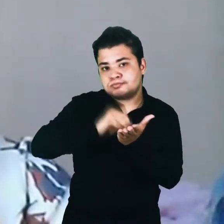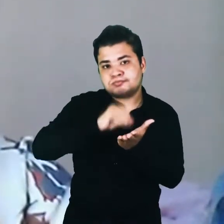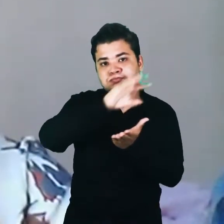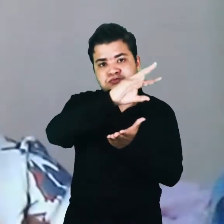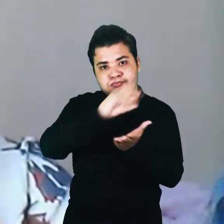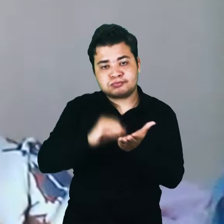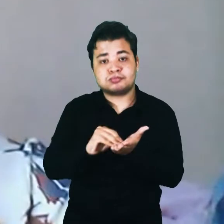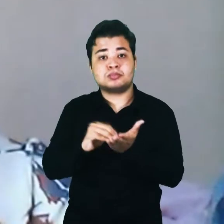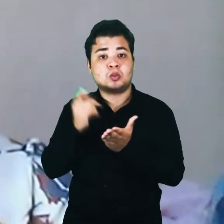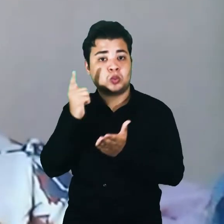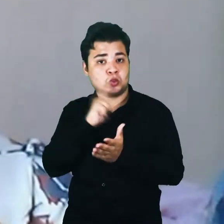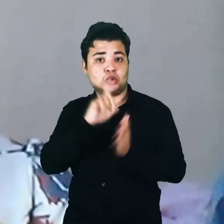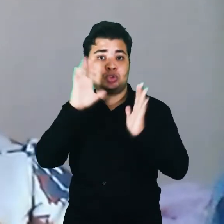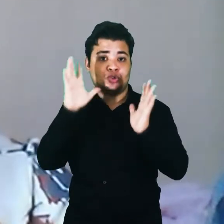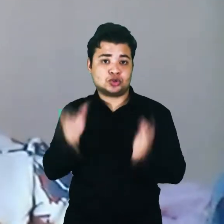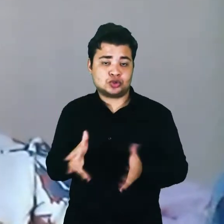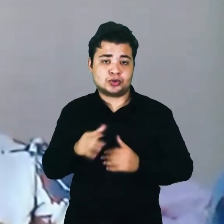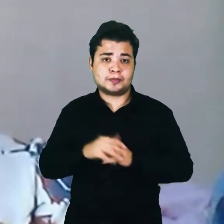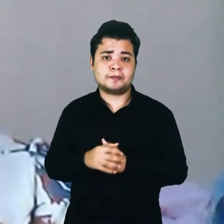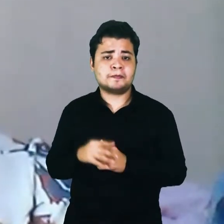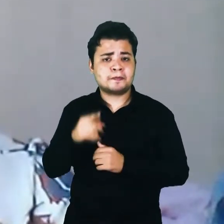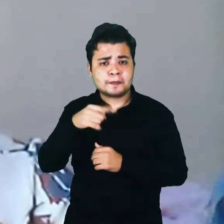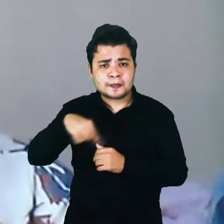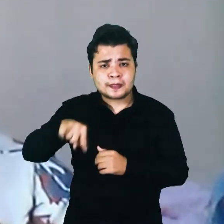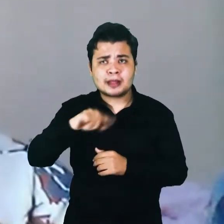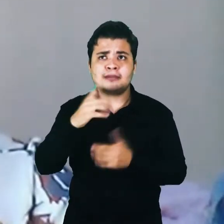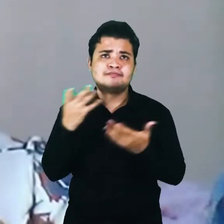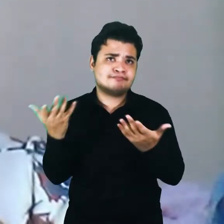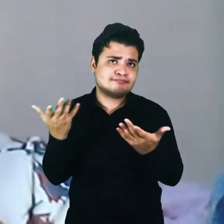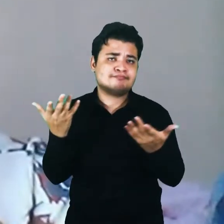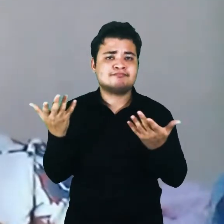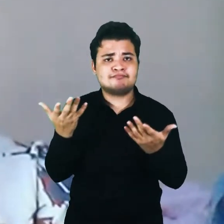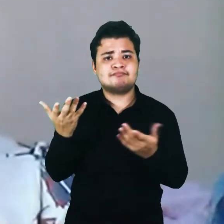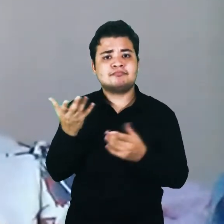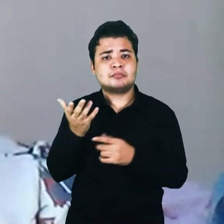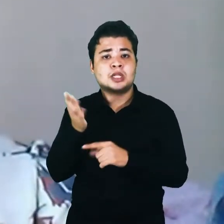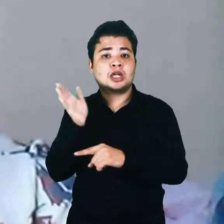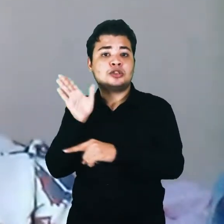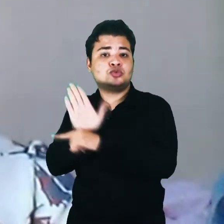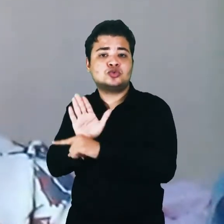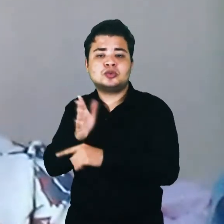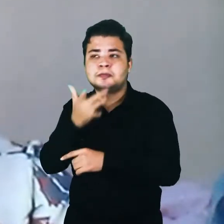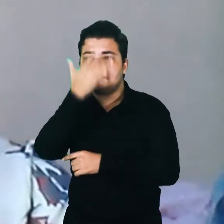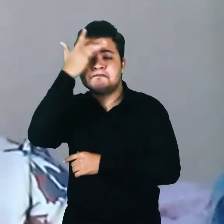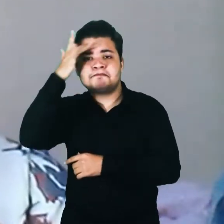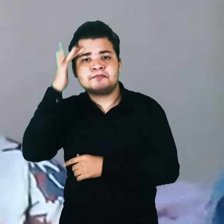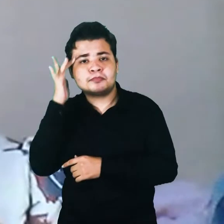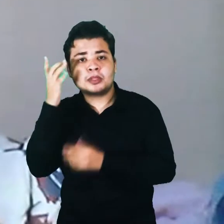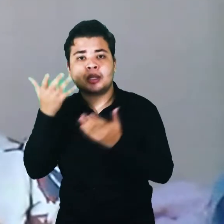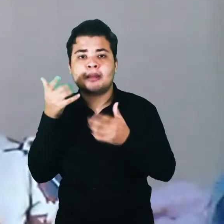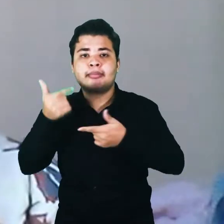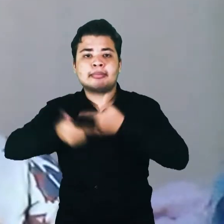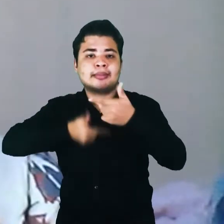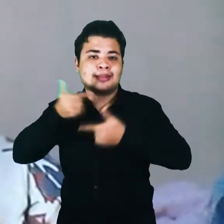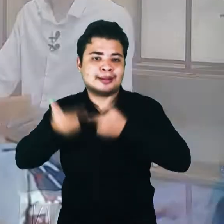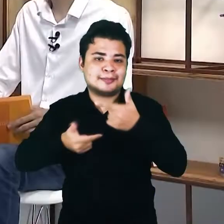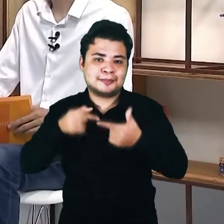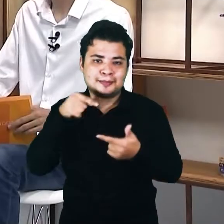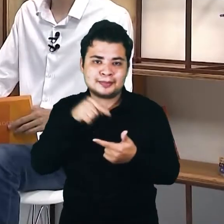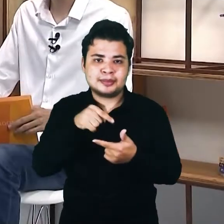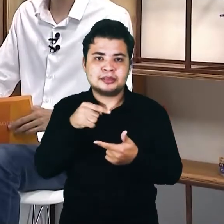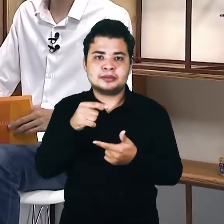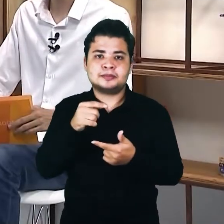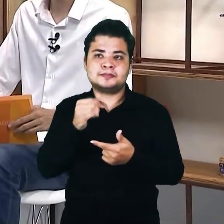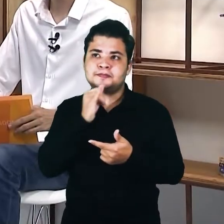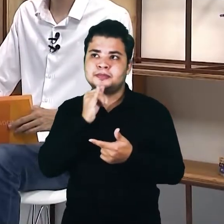então, e que podem servir para a pessoa, vamos dizer, que queira fazer um tipo de trabalho